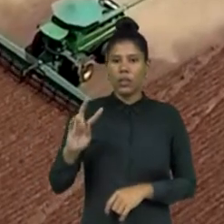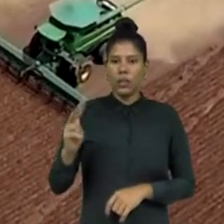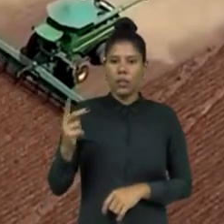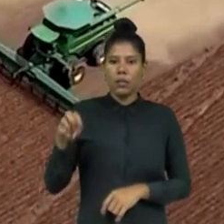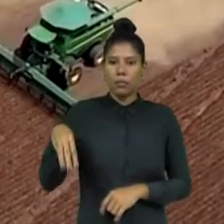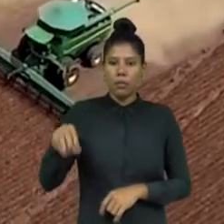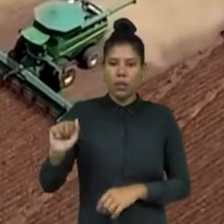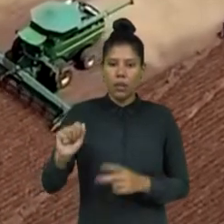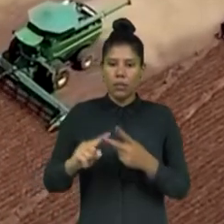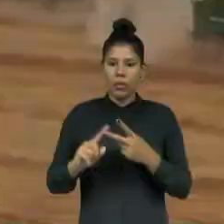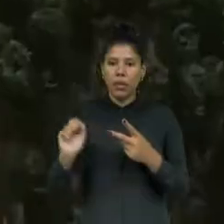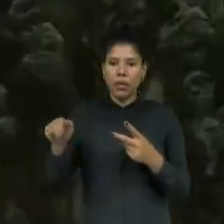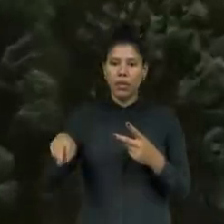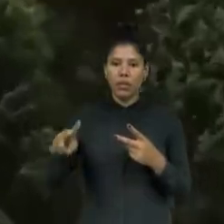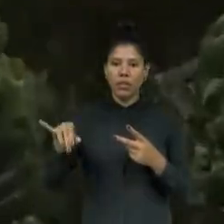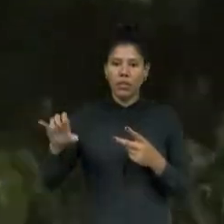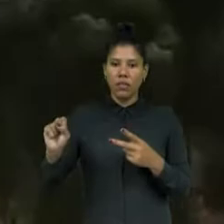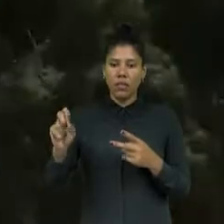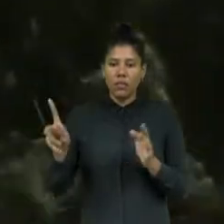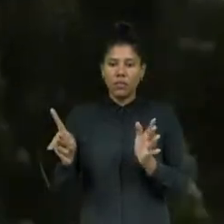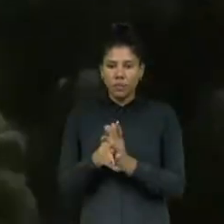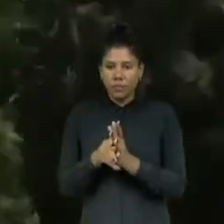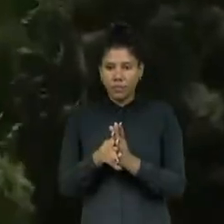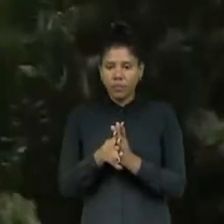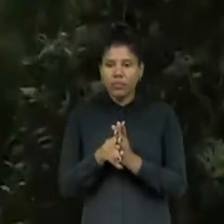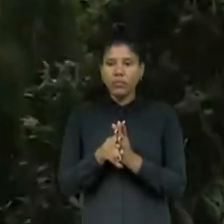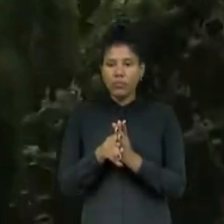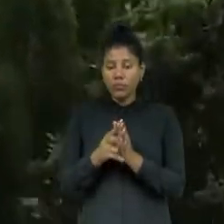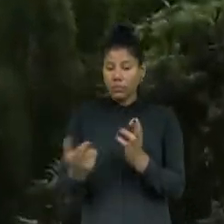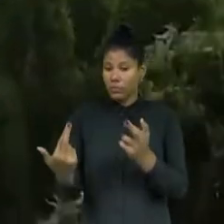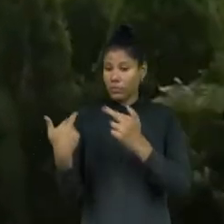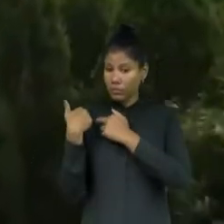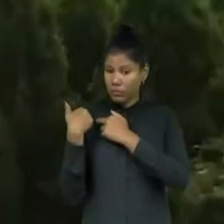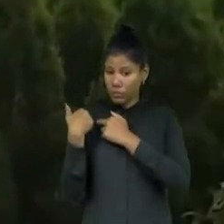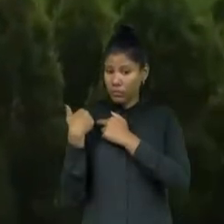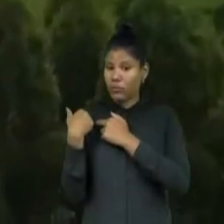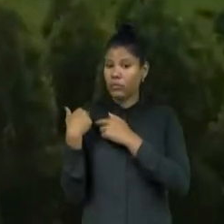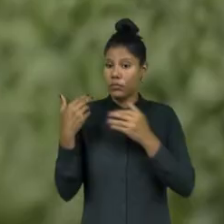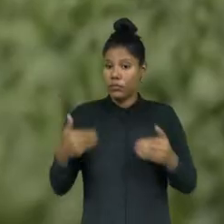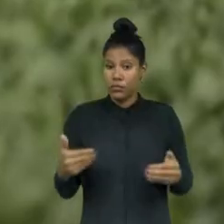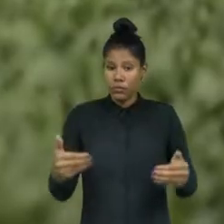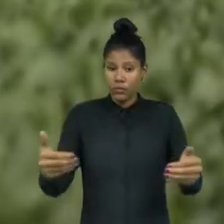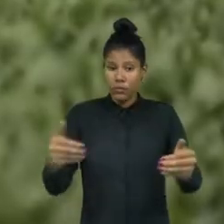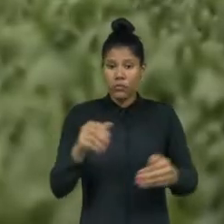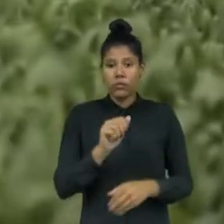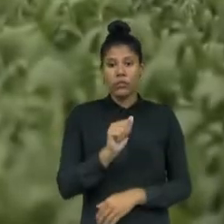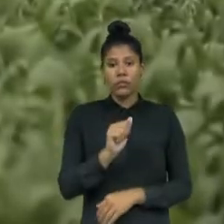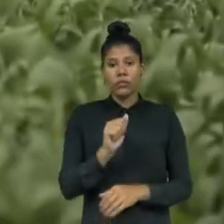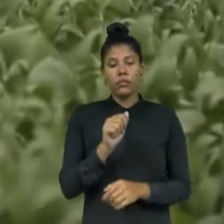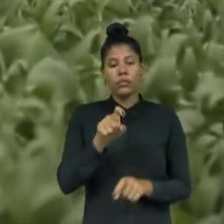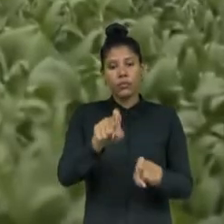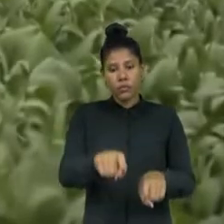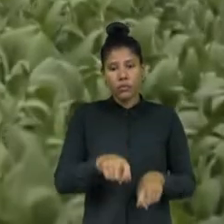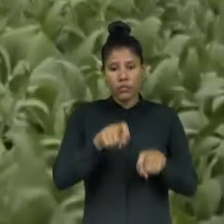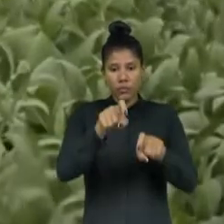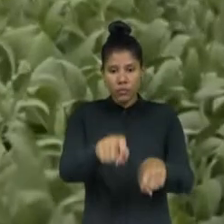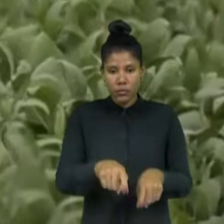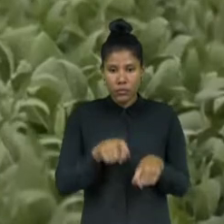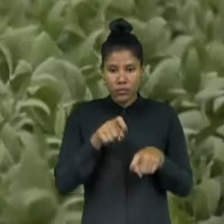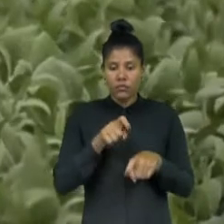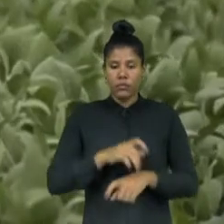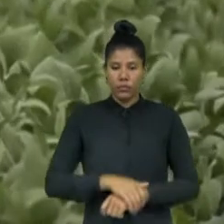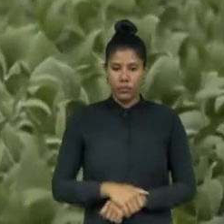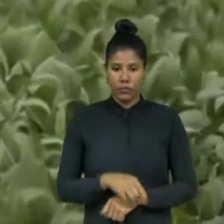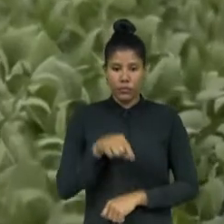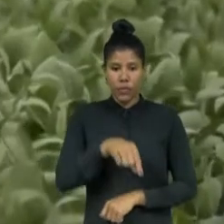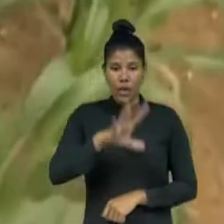de novos agrotóxicos, deixando sob responsabilidade do Ministério da Agricultura, Pecuária e Abastecimento o